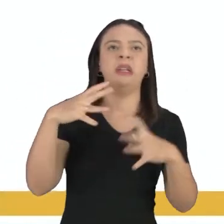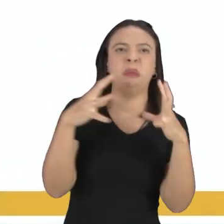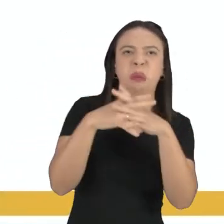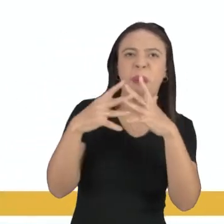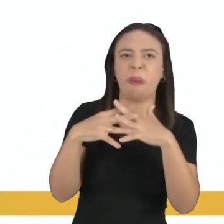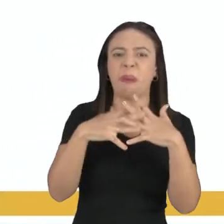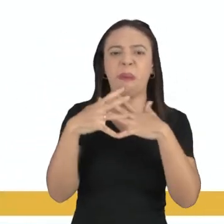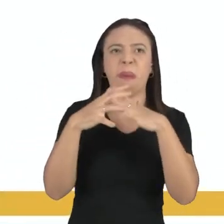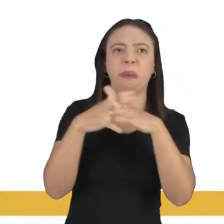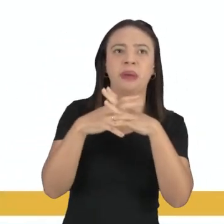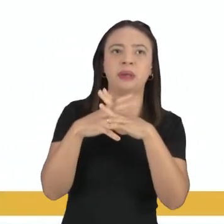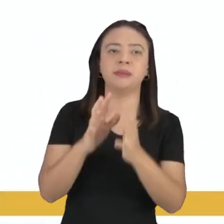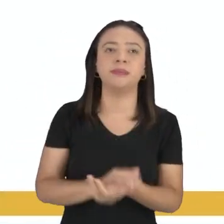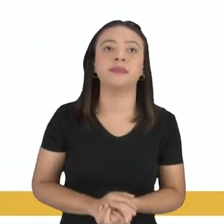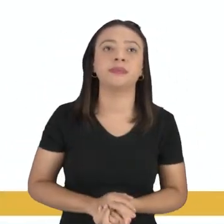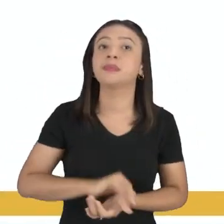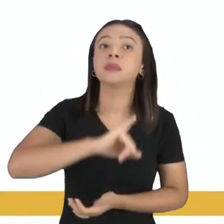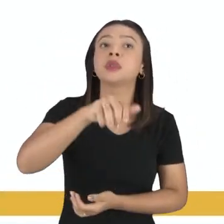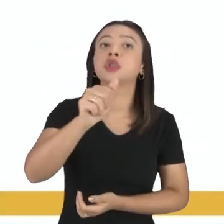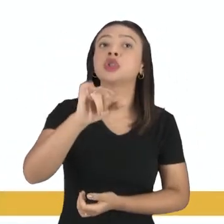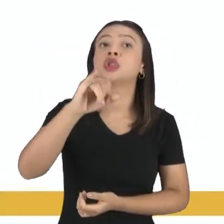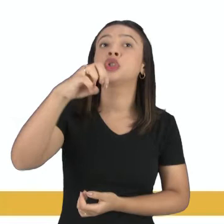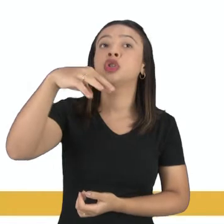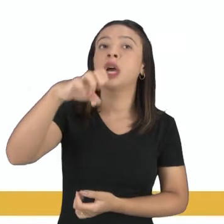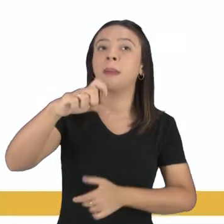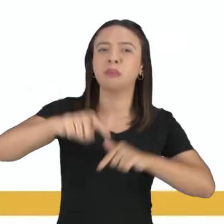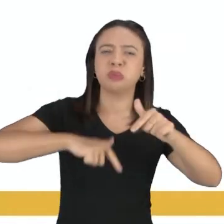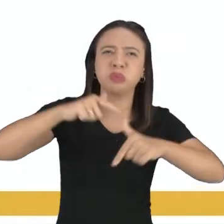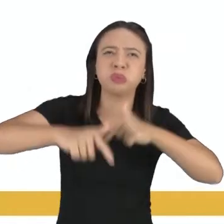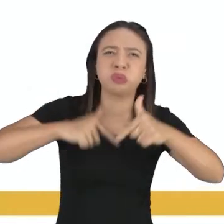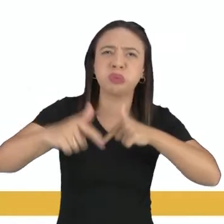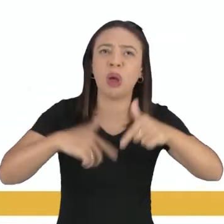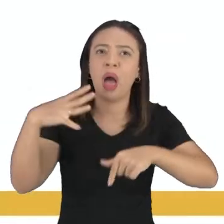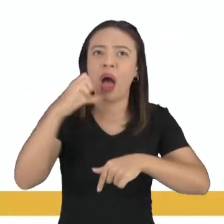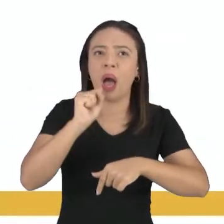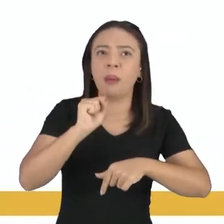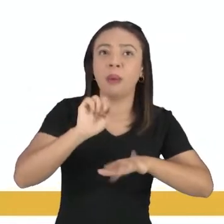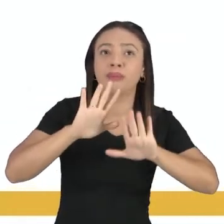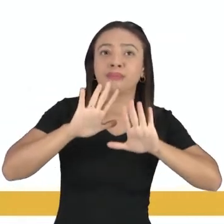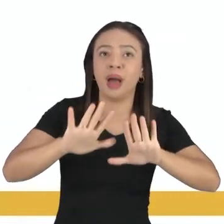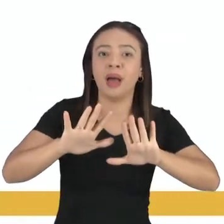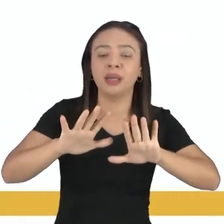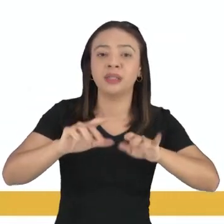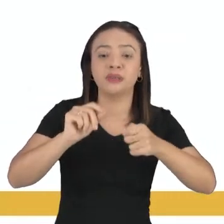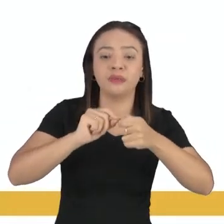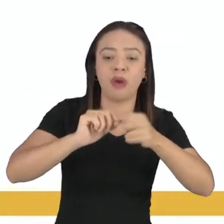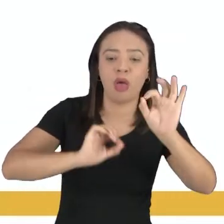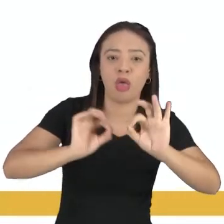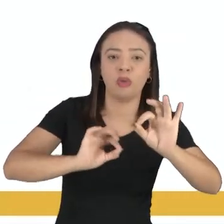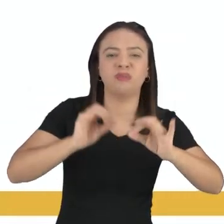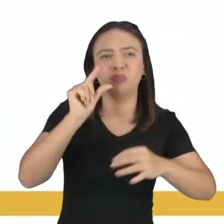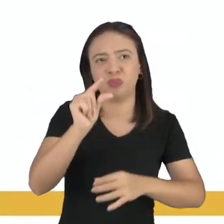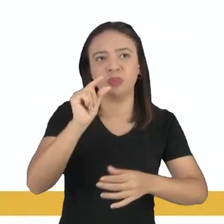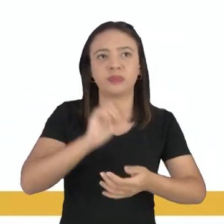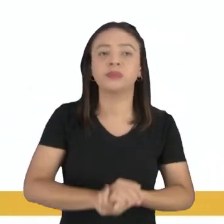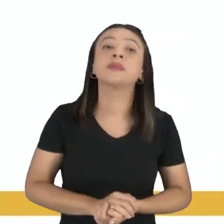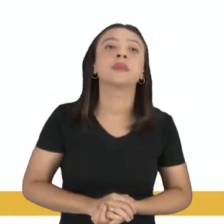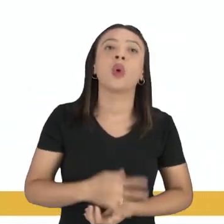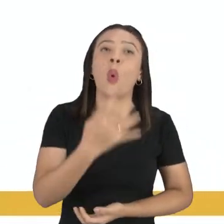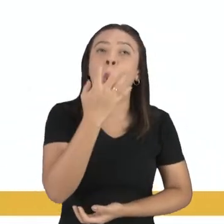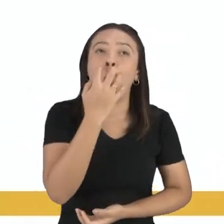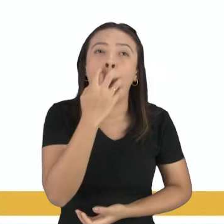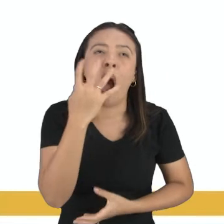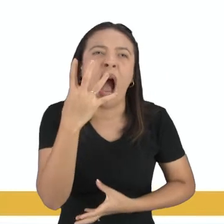pouco. Os cães mordem, não por maldade, mas por precisarem viver. Adão comeu a